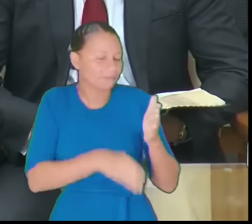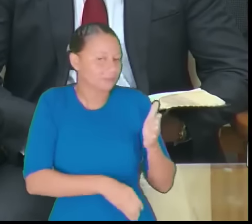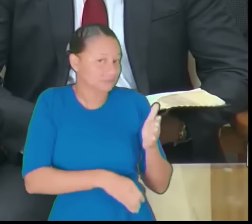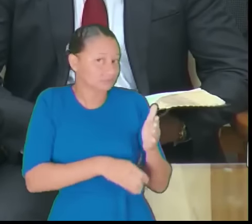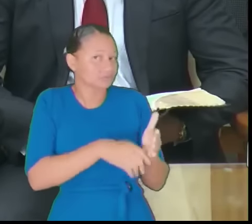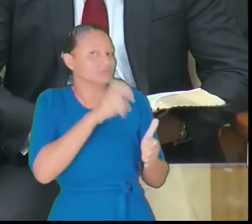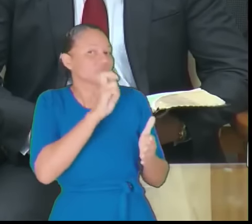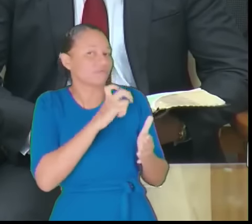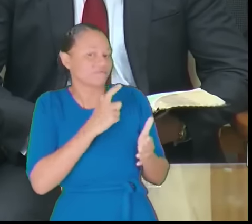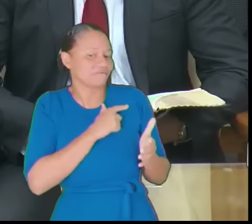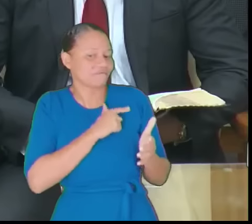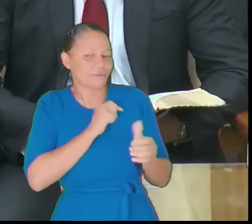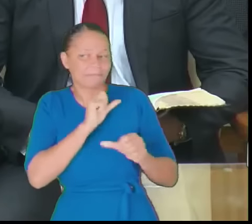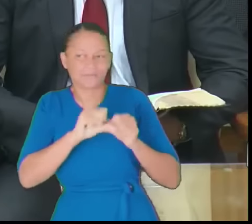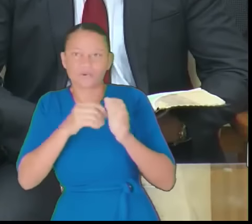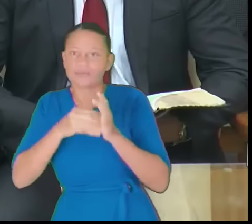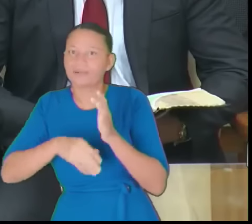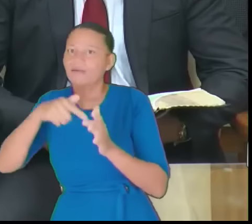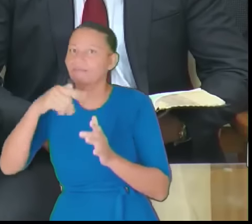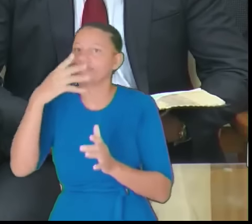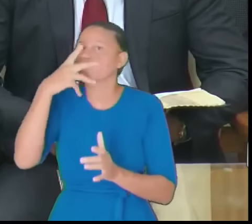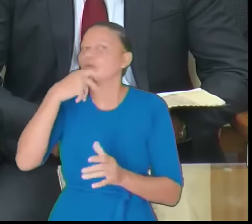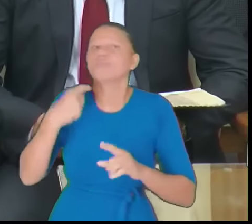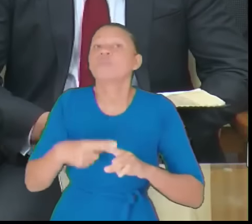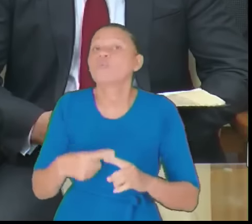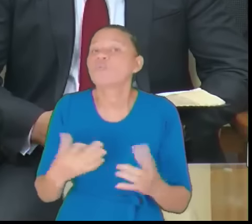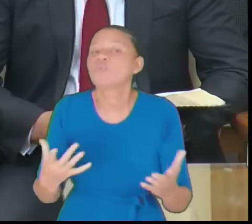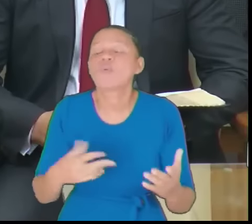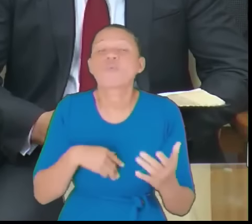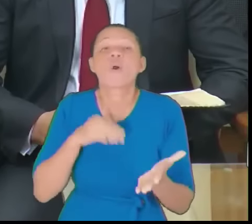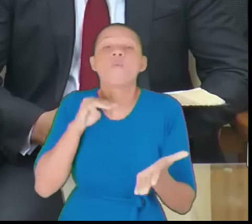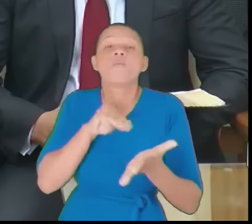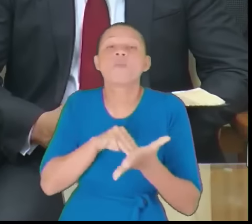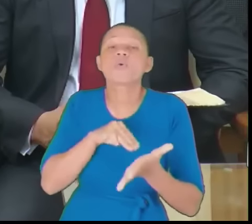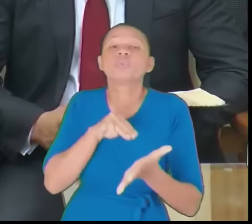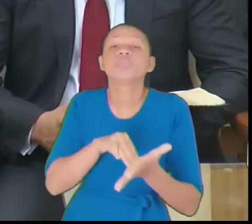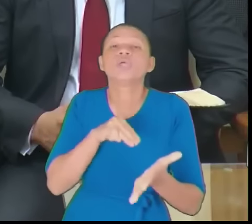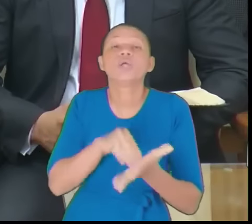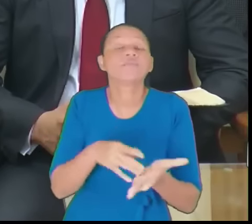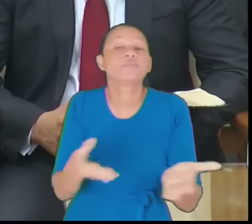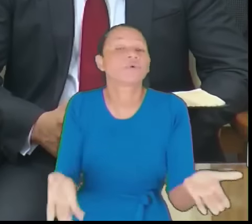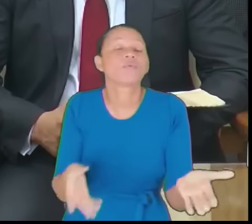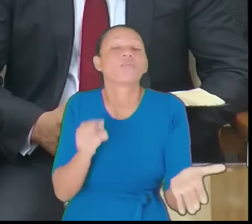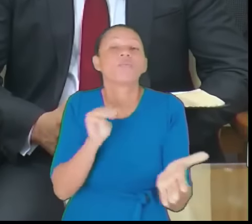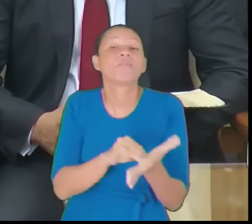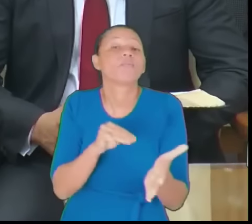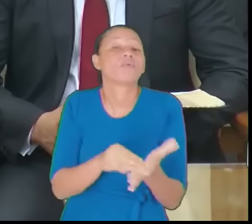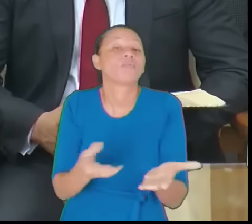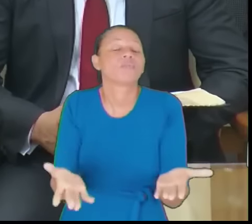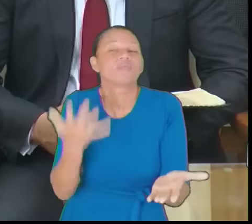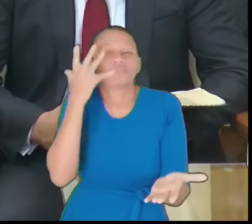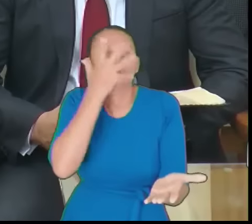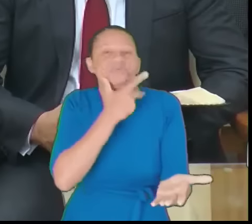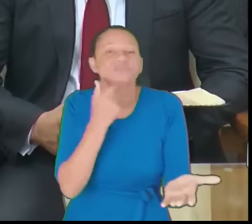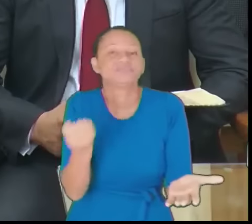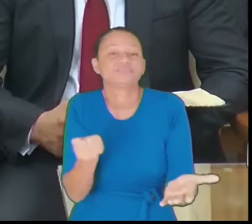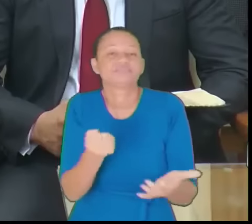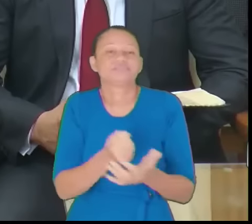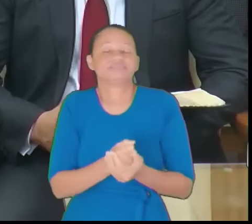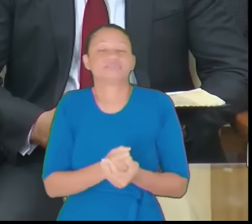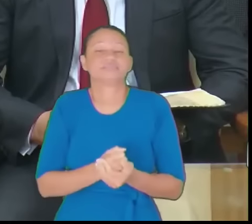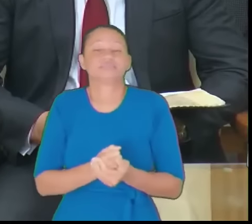no capítulo 7 ela está bonita. Por que foi que ela ficou bonita? Qual o motivo que levou a igreja a ficar bela, a noiva a ficar bela? Passar